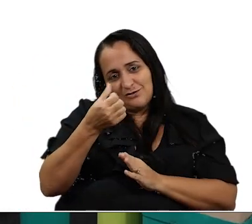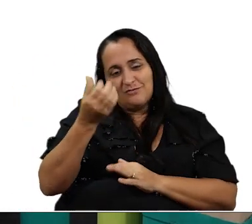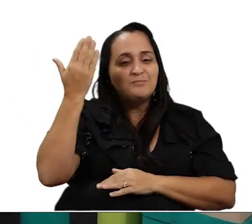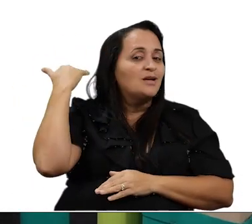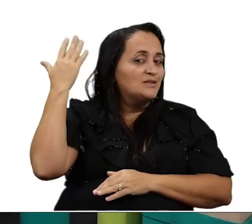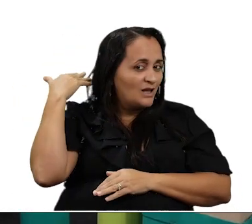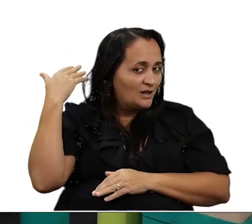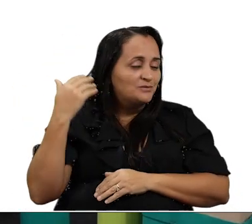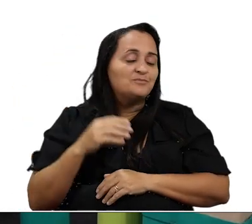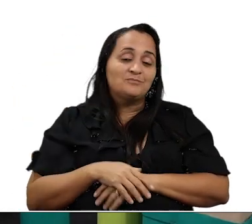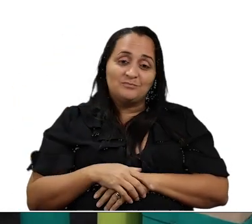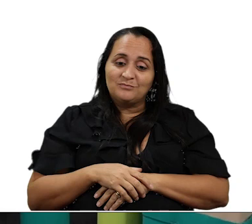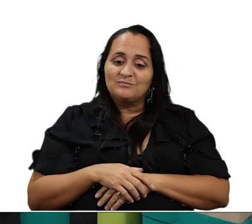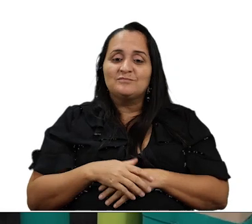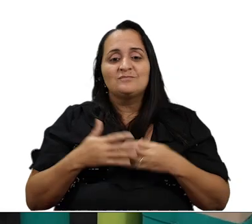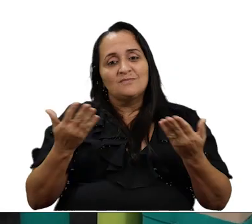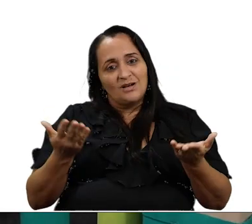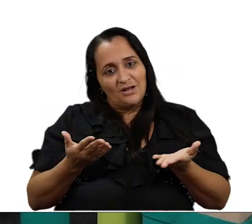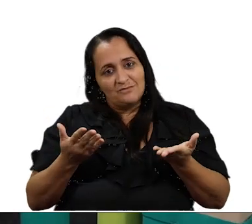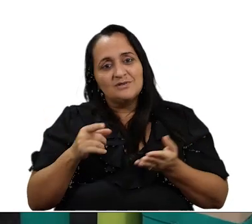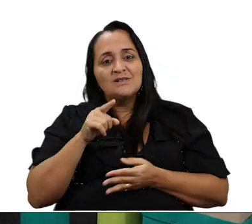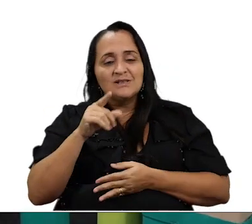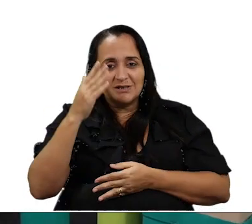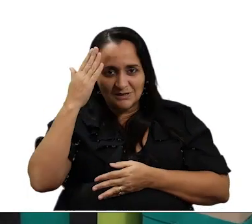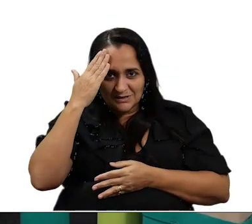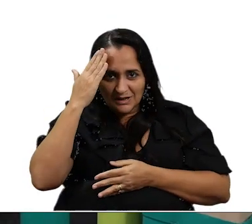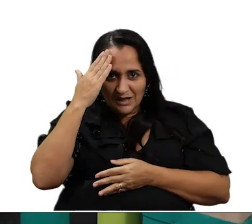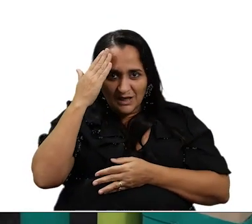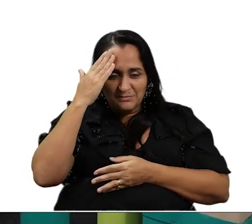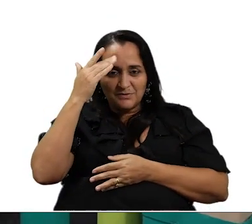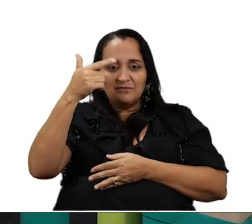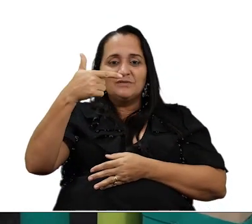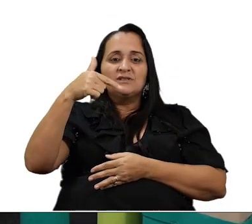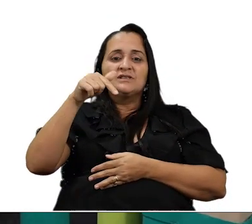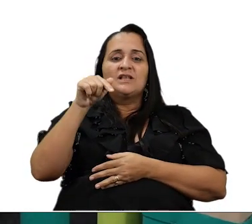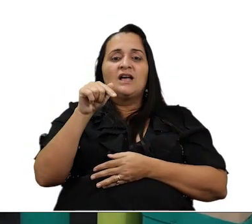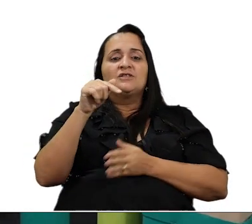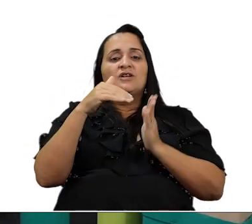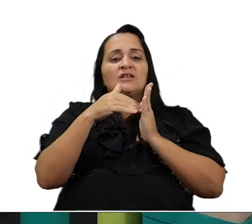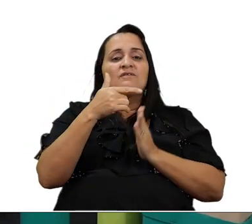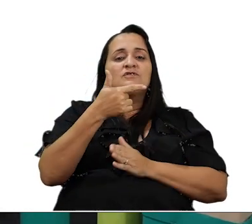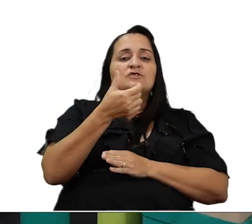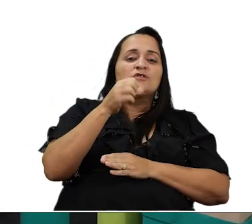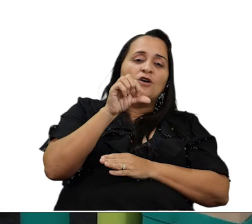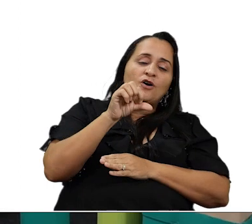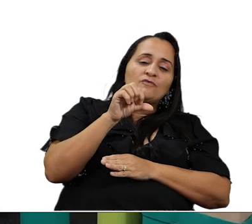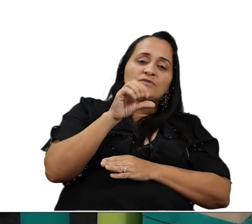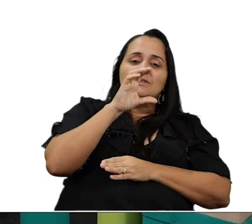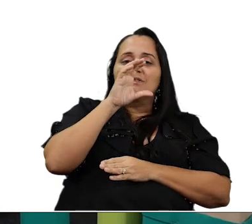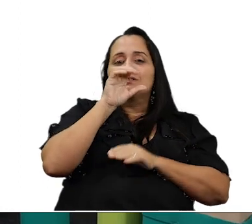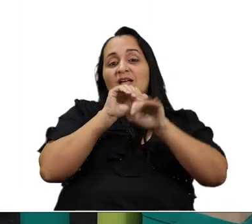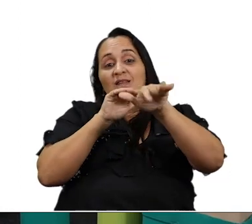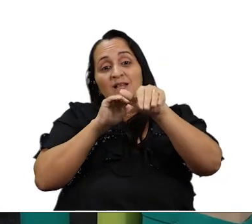Mas na época foi no dia 27 e 29 de setembro. Então é por isso que essa é uma informação importante para você